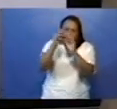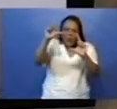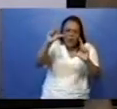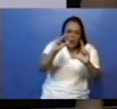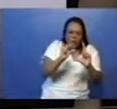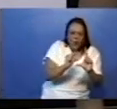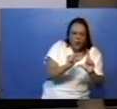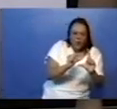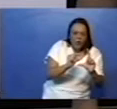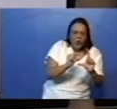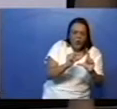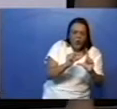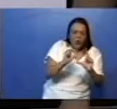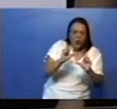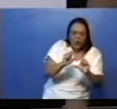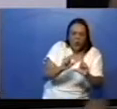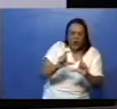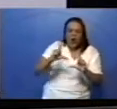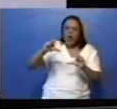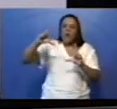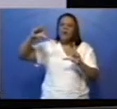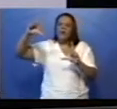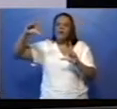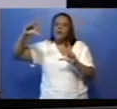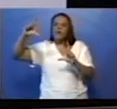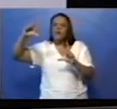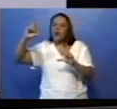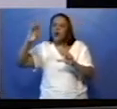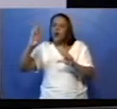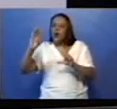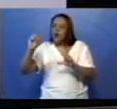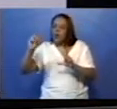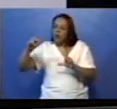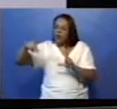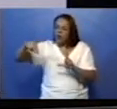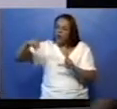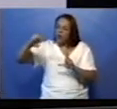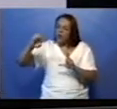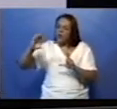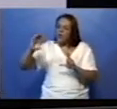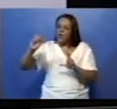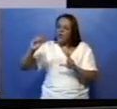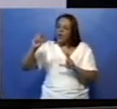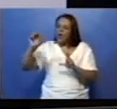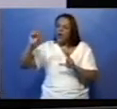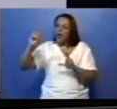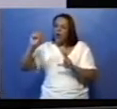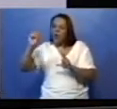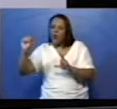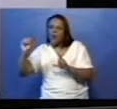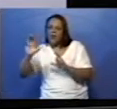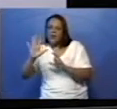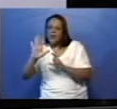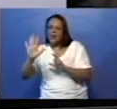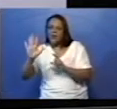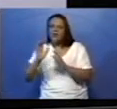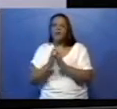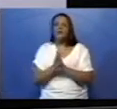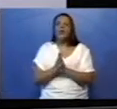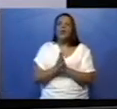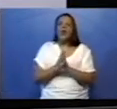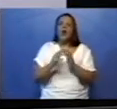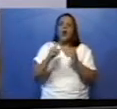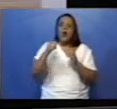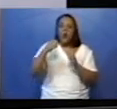Aumentativo, bonecões. Graus do substantivo, boneca. Vamos para mais uma